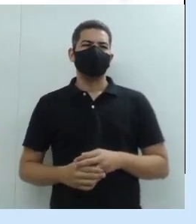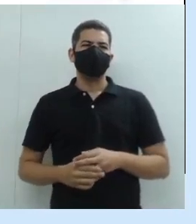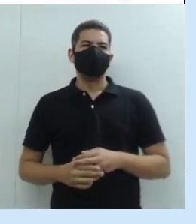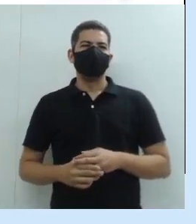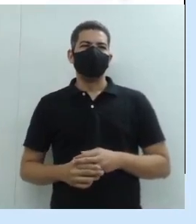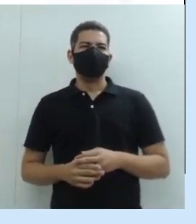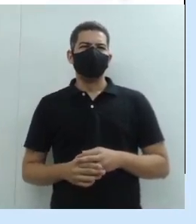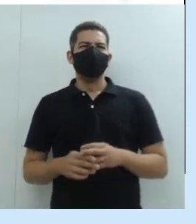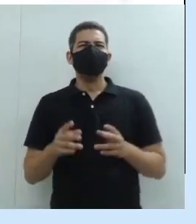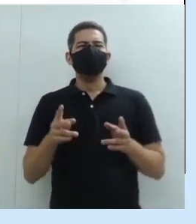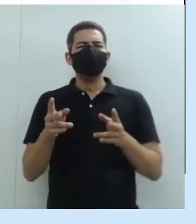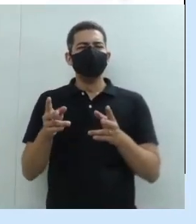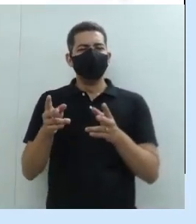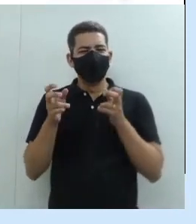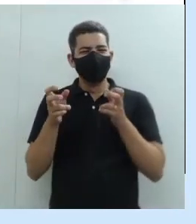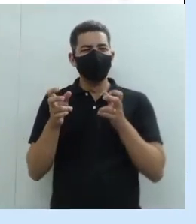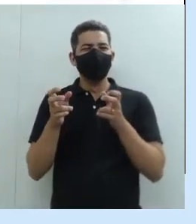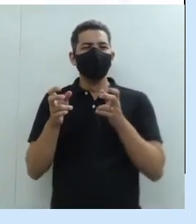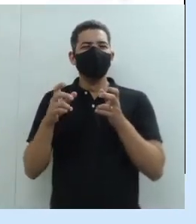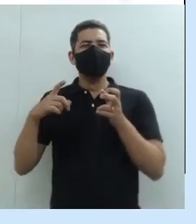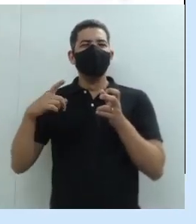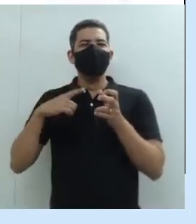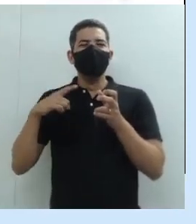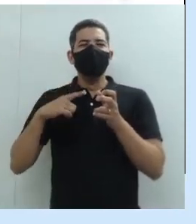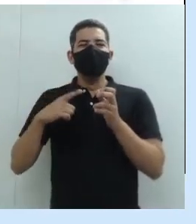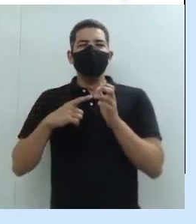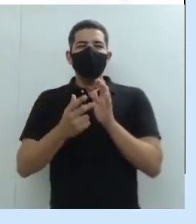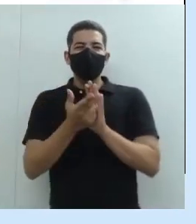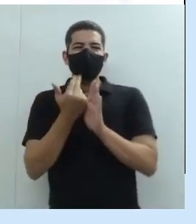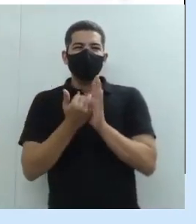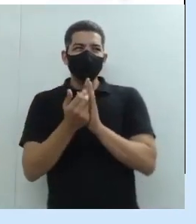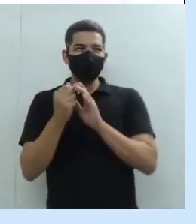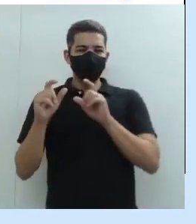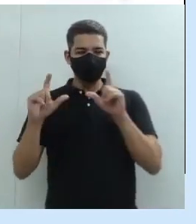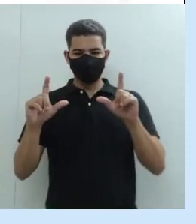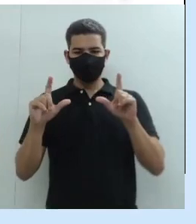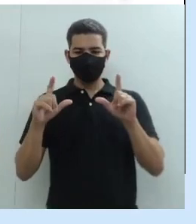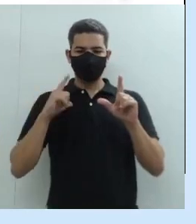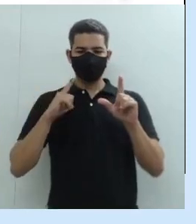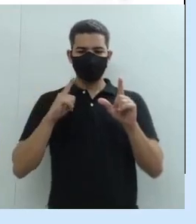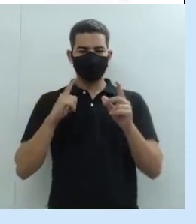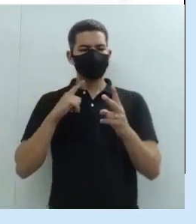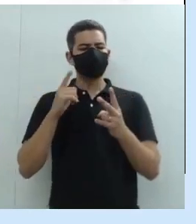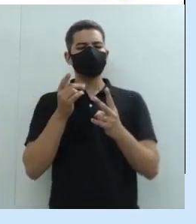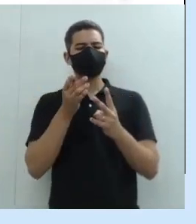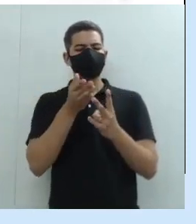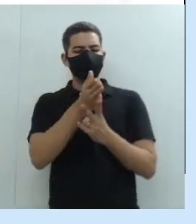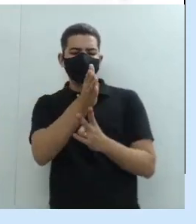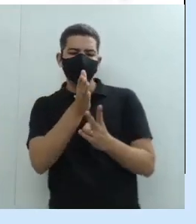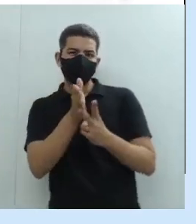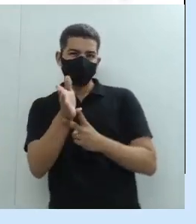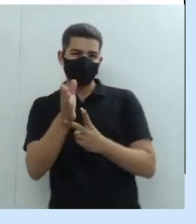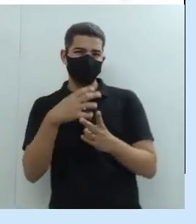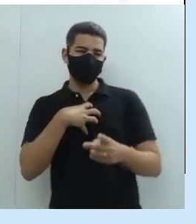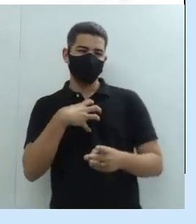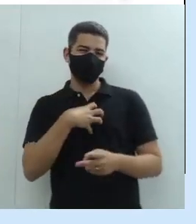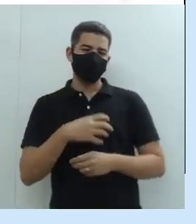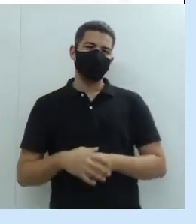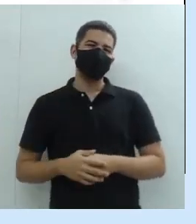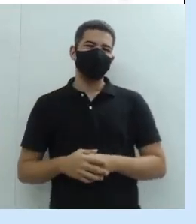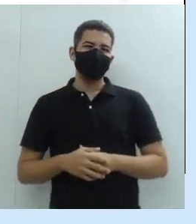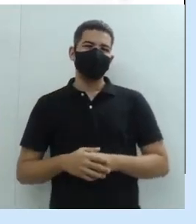você percebeu, houve ali nesta tirinha um duplo sentido, não é verdade?